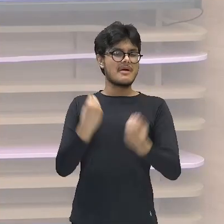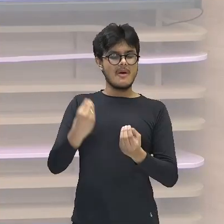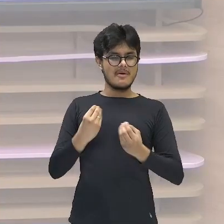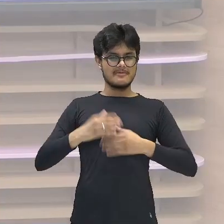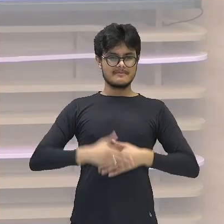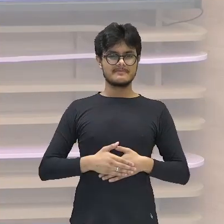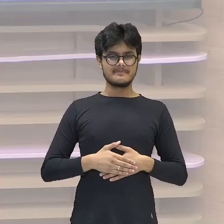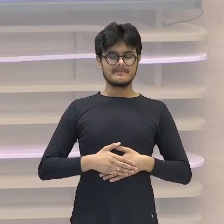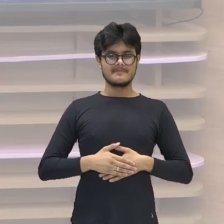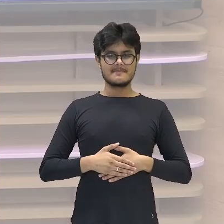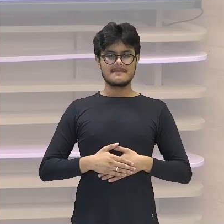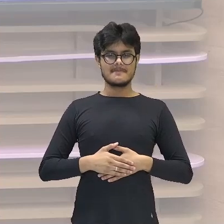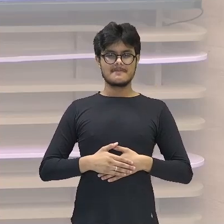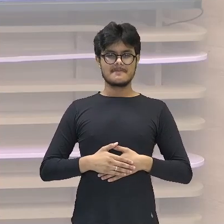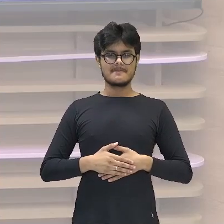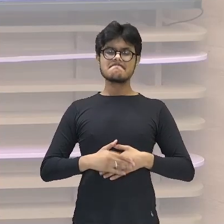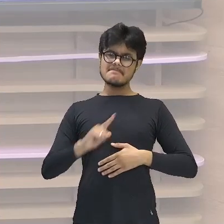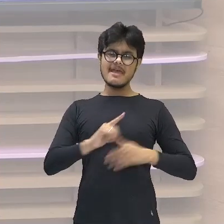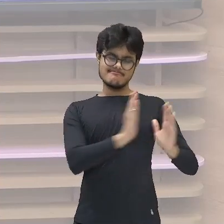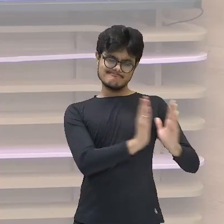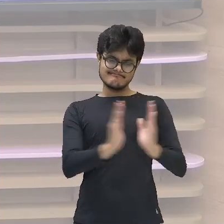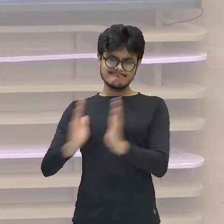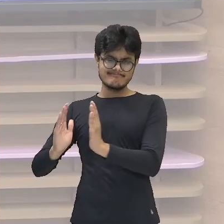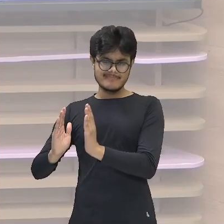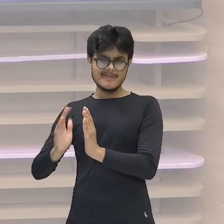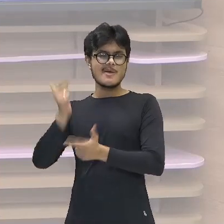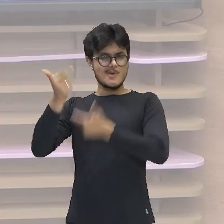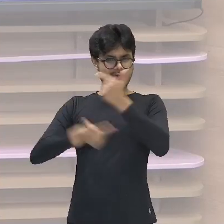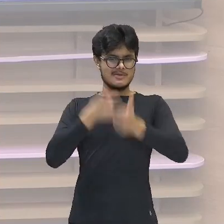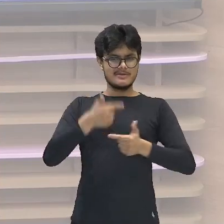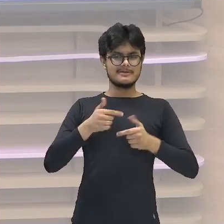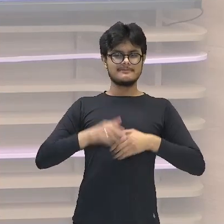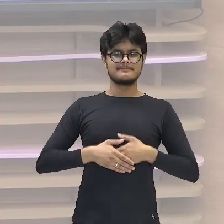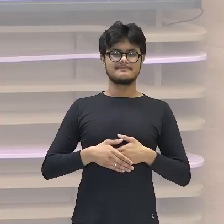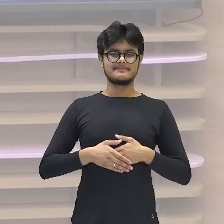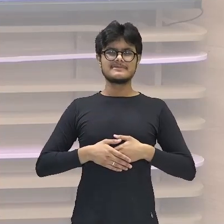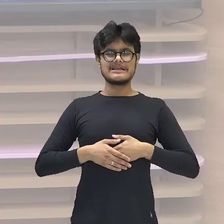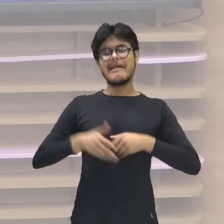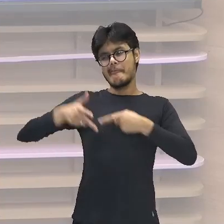essa divisão social do trabalho, sobre esses movimentos